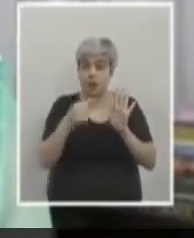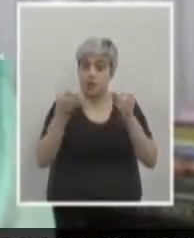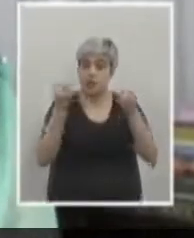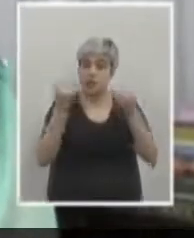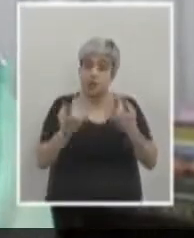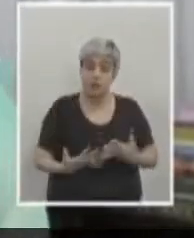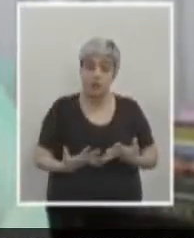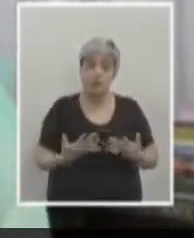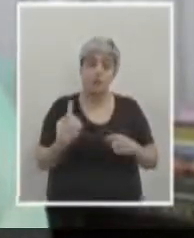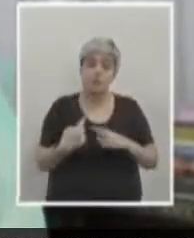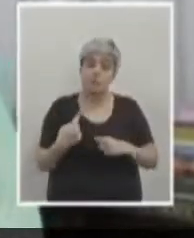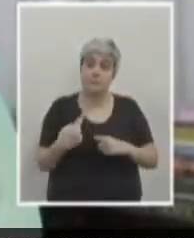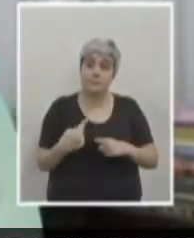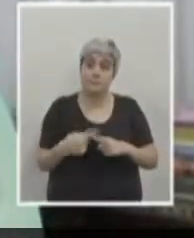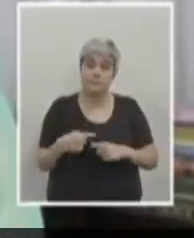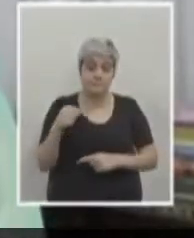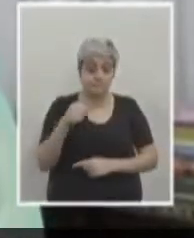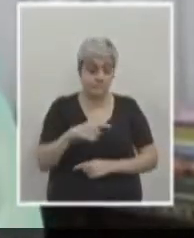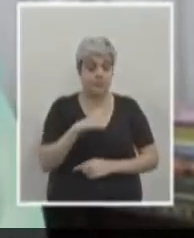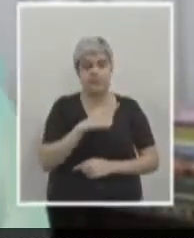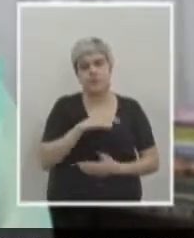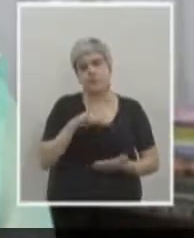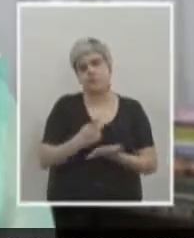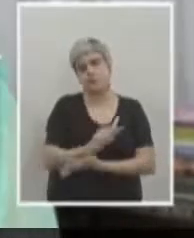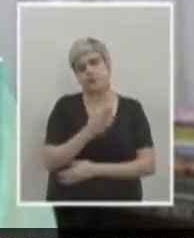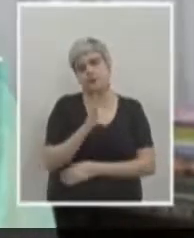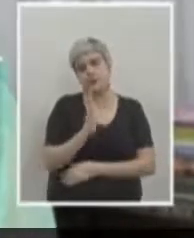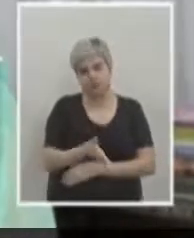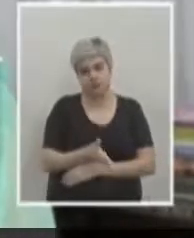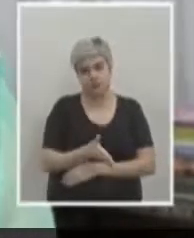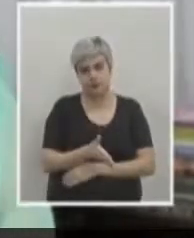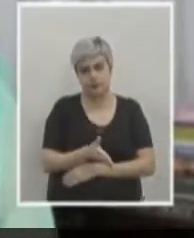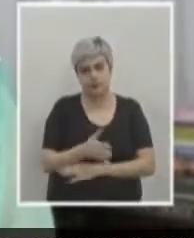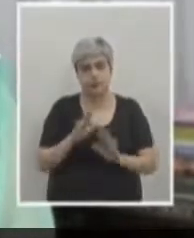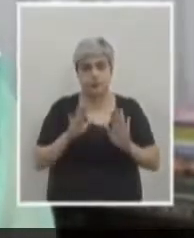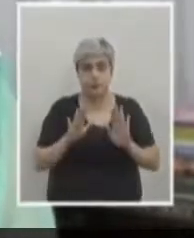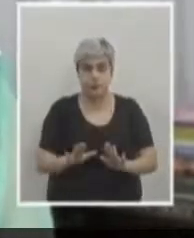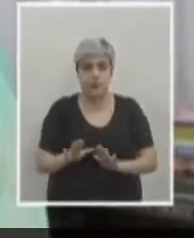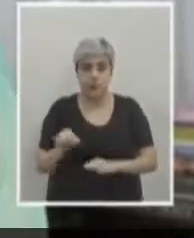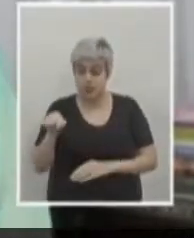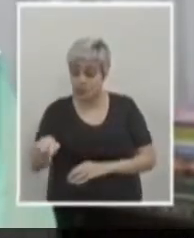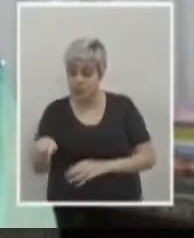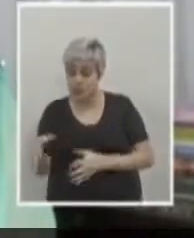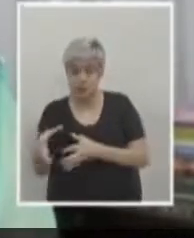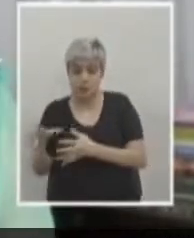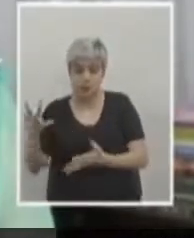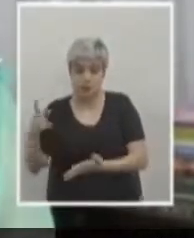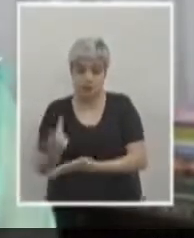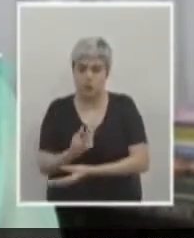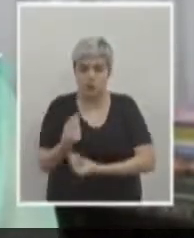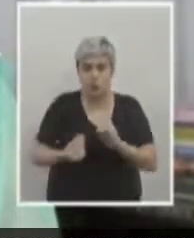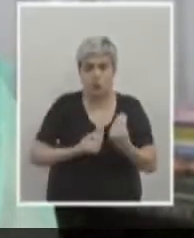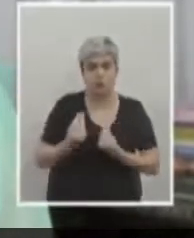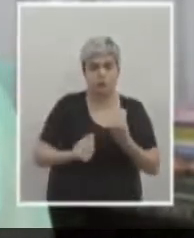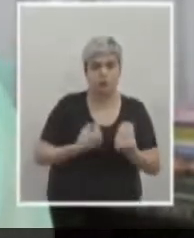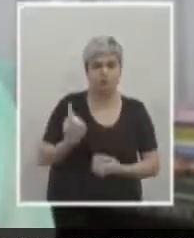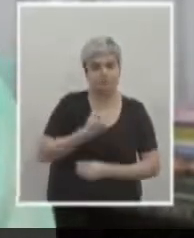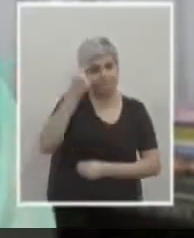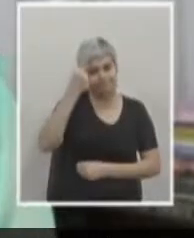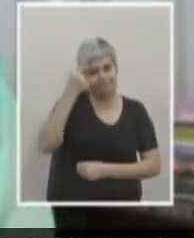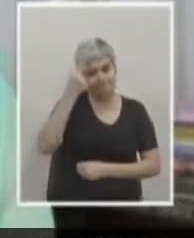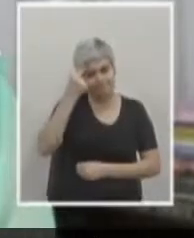sobre ela, porque é uma situação que está aí às portas. Mas cedo ou mais tarde, designação vai ser uma coisa que não vai poder acontecer mais. Então, vamos pensar junto